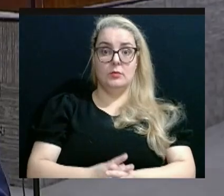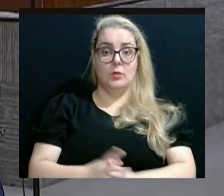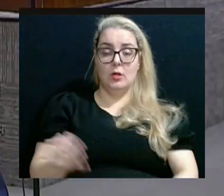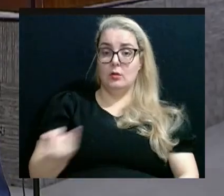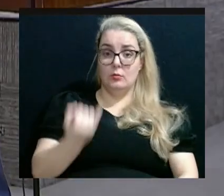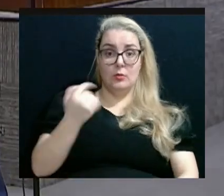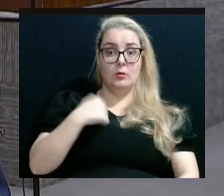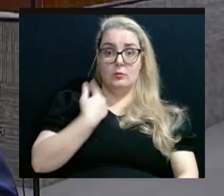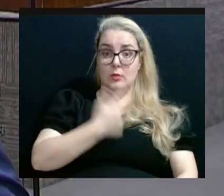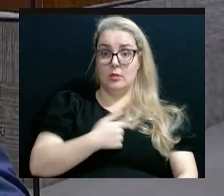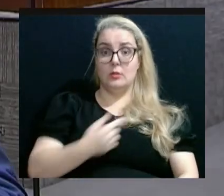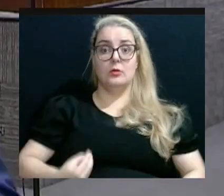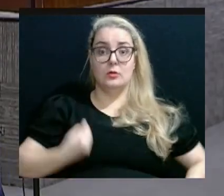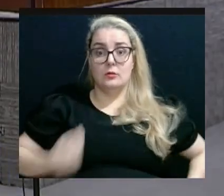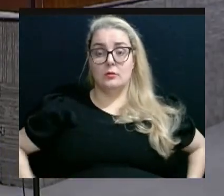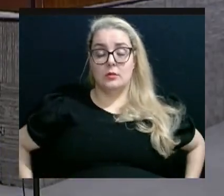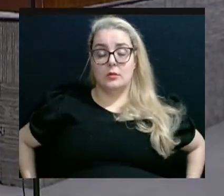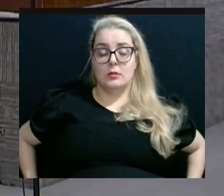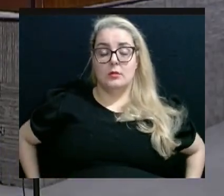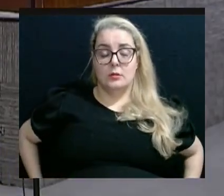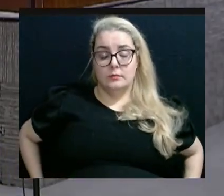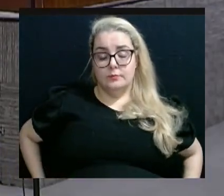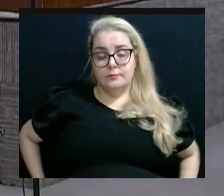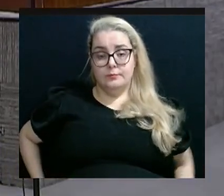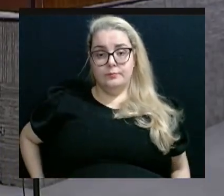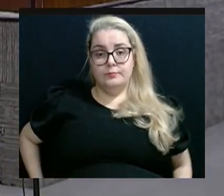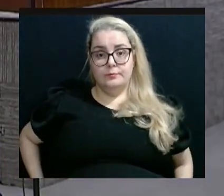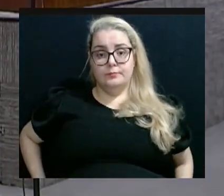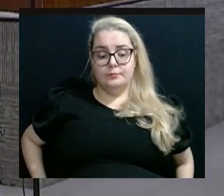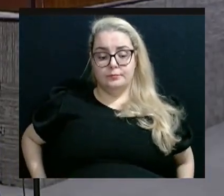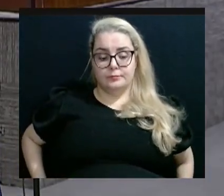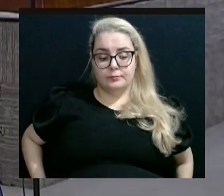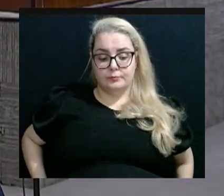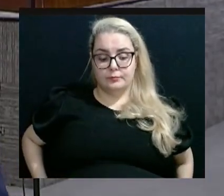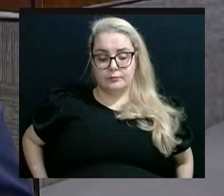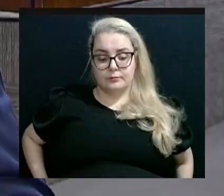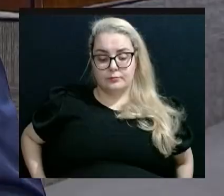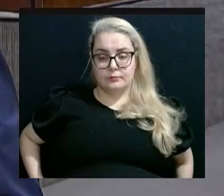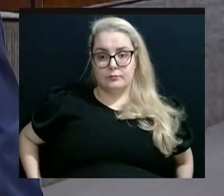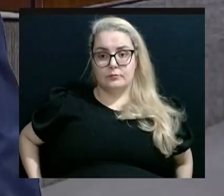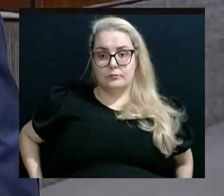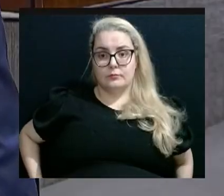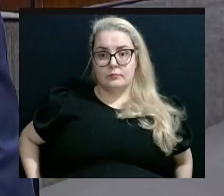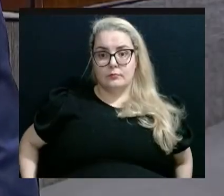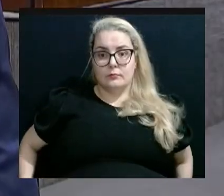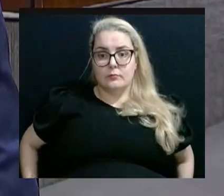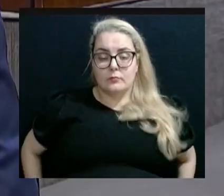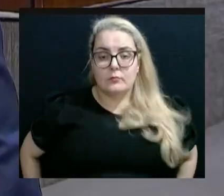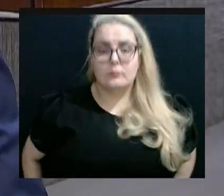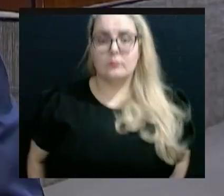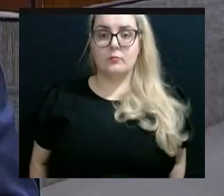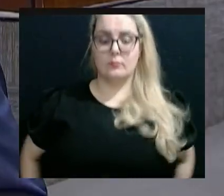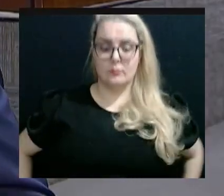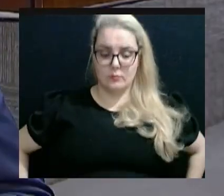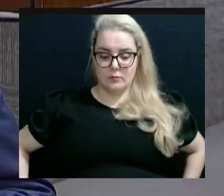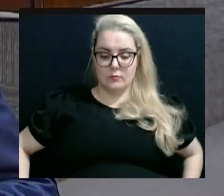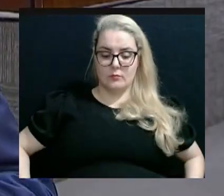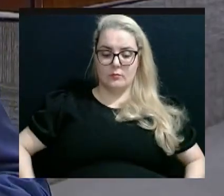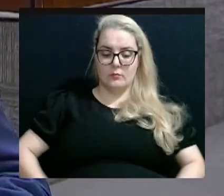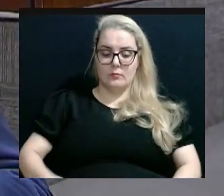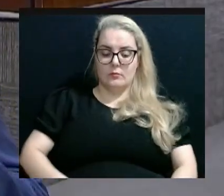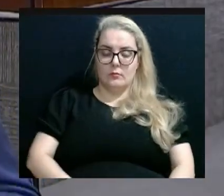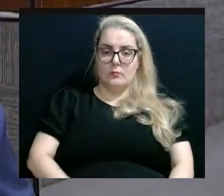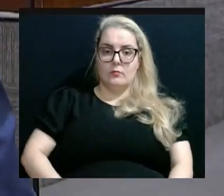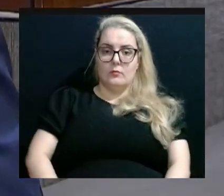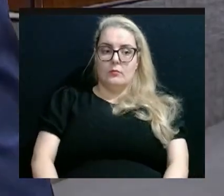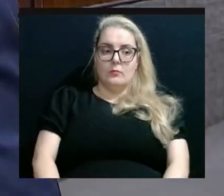nossa sobrevivência. Então essa lei vem aí dar um respaldo para que isso aconteça, seja efetivo, porque nós